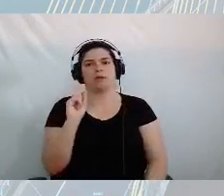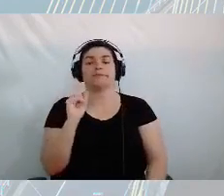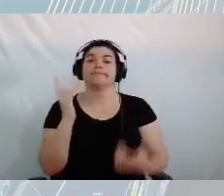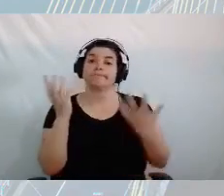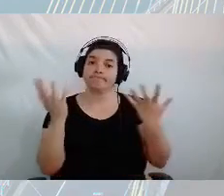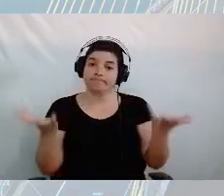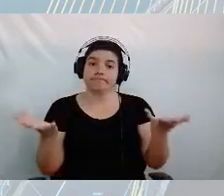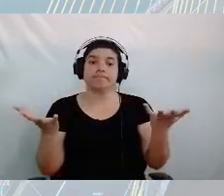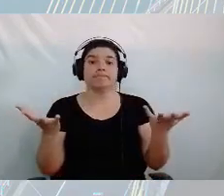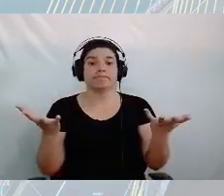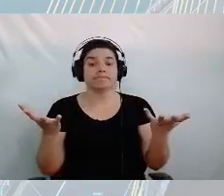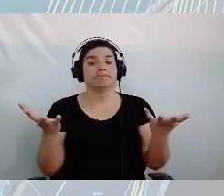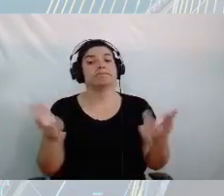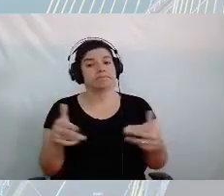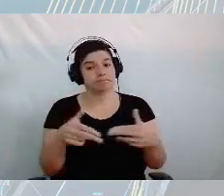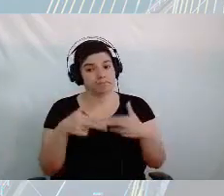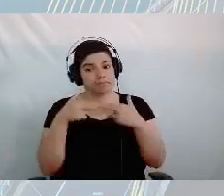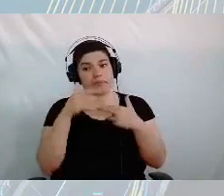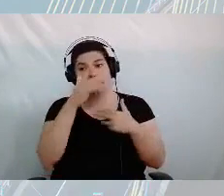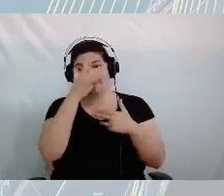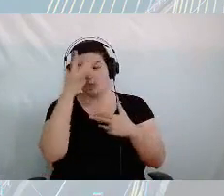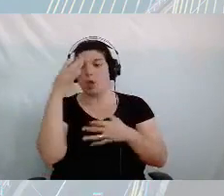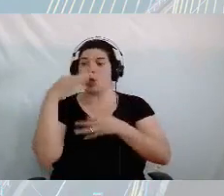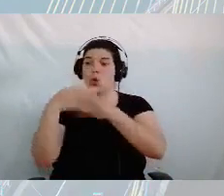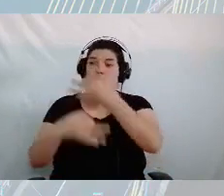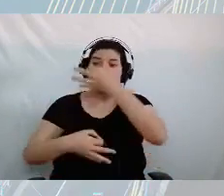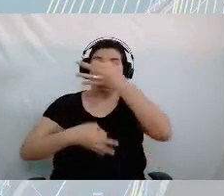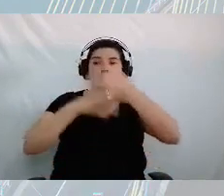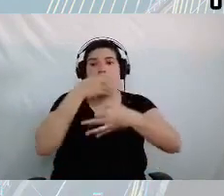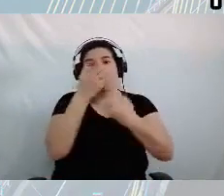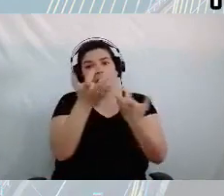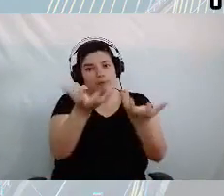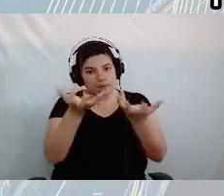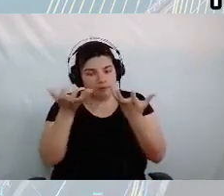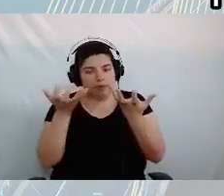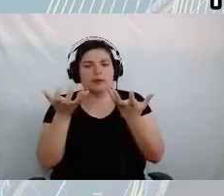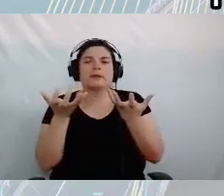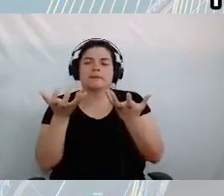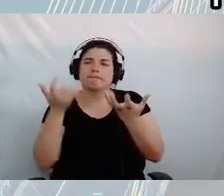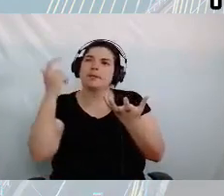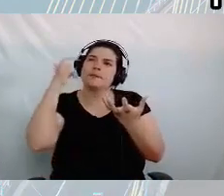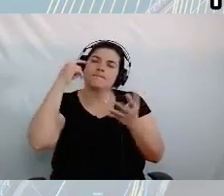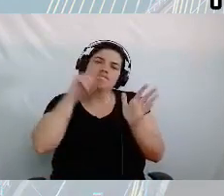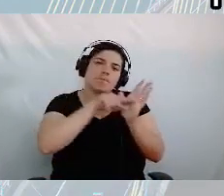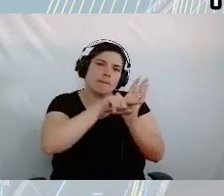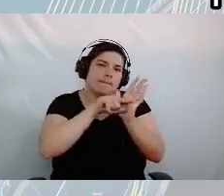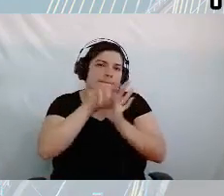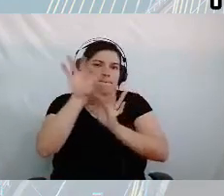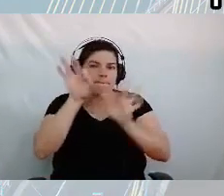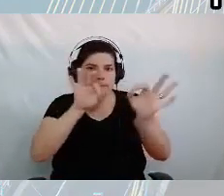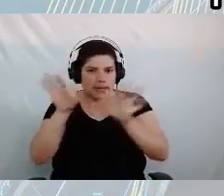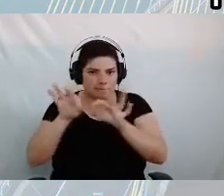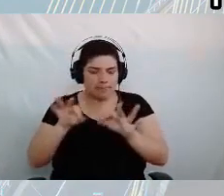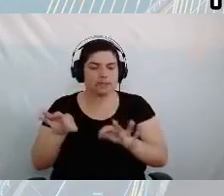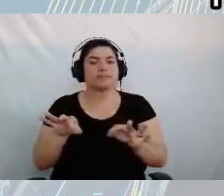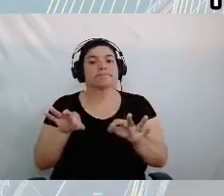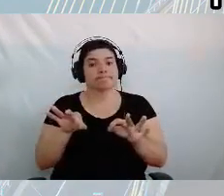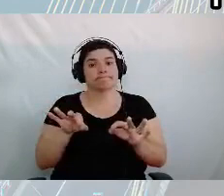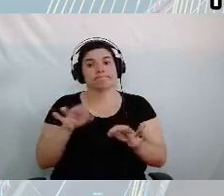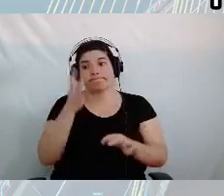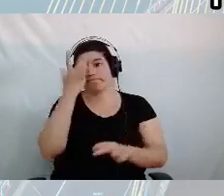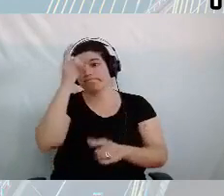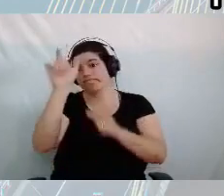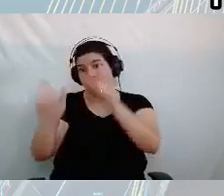formato, as pessoas foram sugerindo tudo aquilo que elas queriam e a gente foi mapeando. Várias pessoas, quais